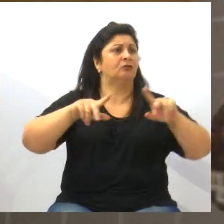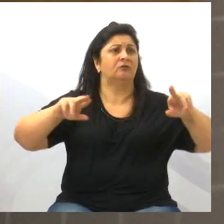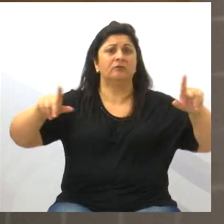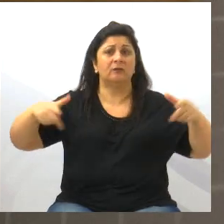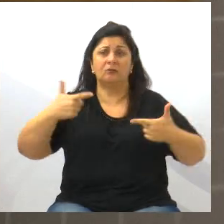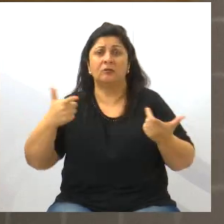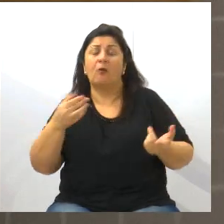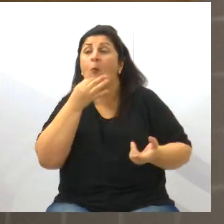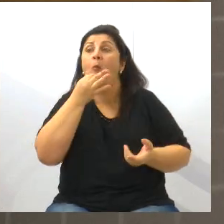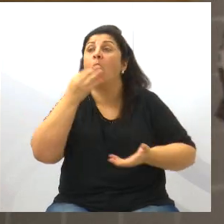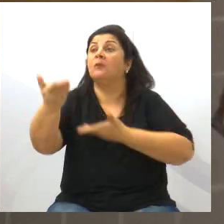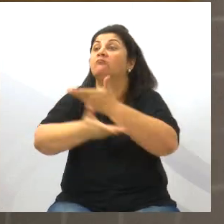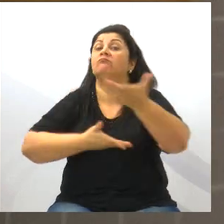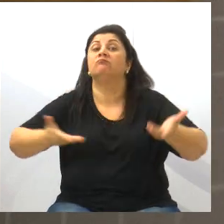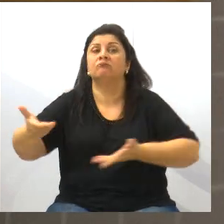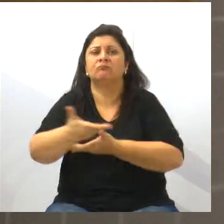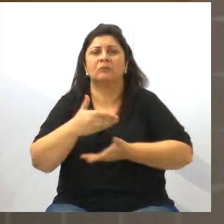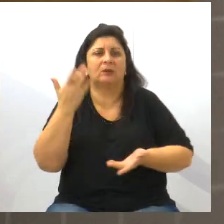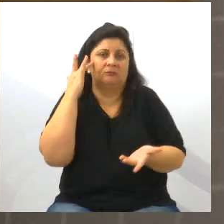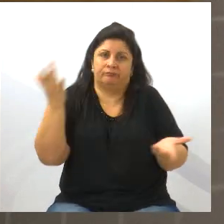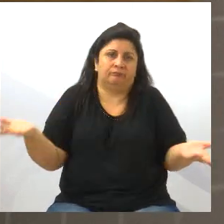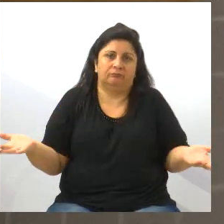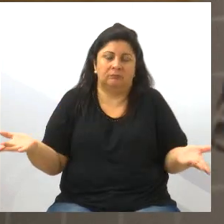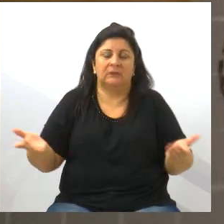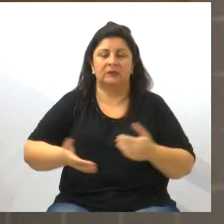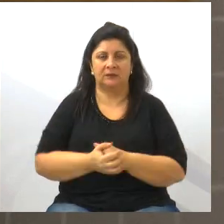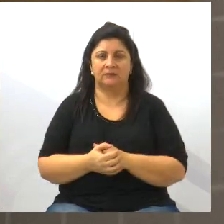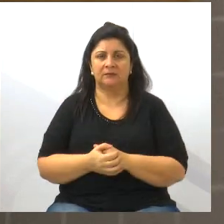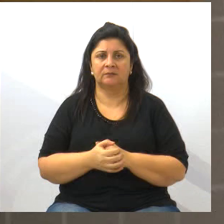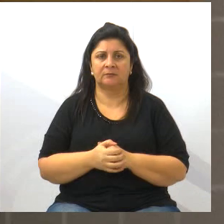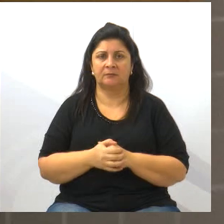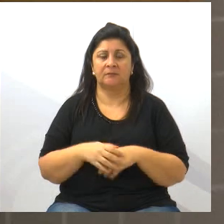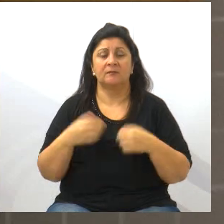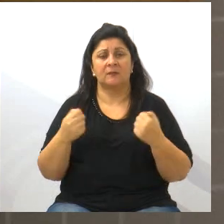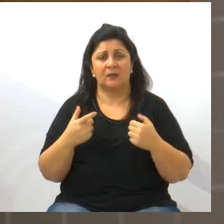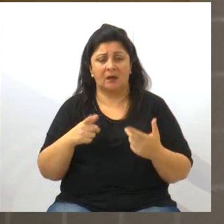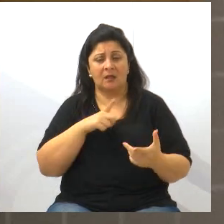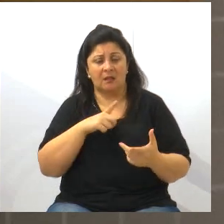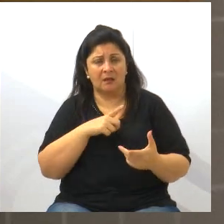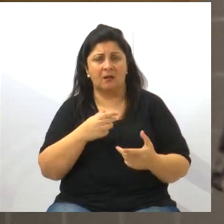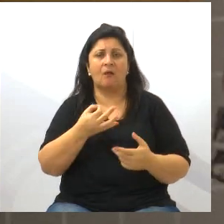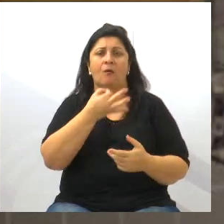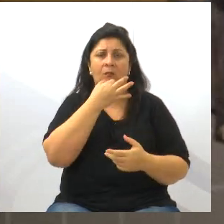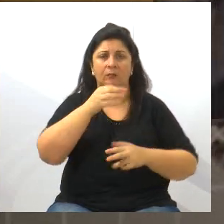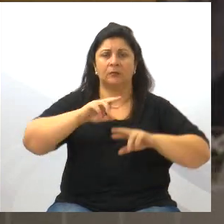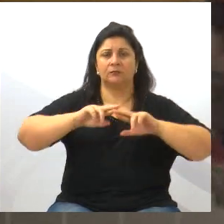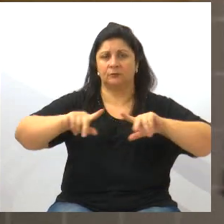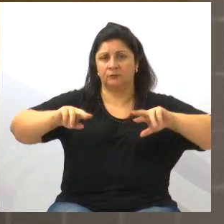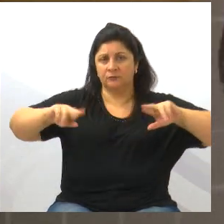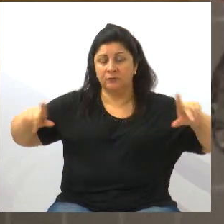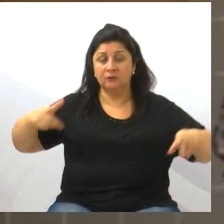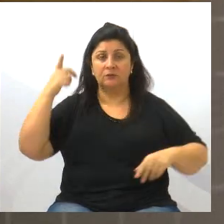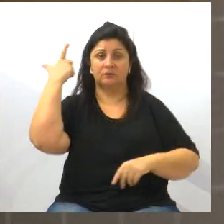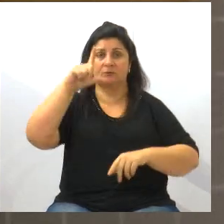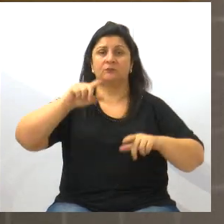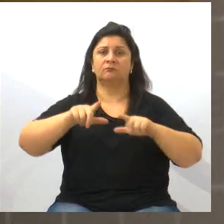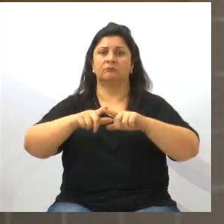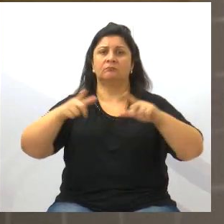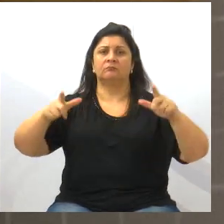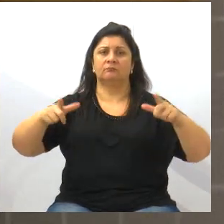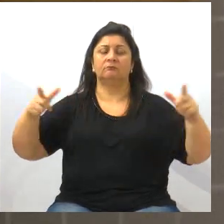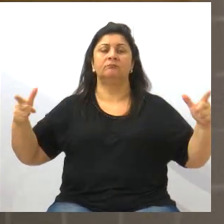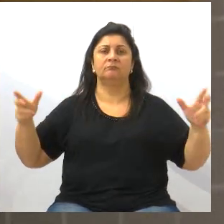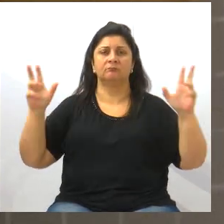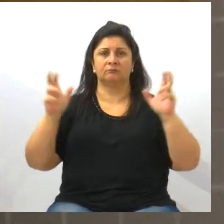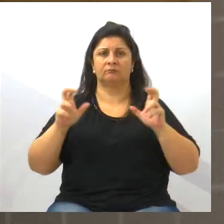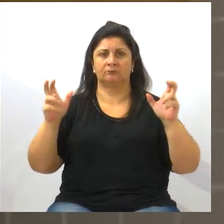tem discussões, não tem os olhares que se fazem necessário para ampliar esse